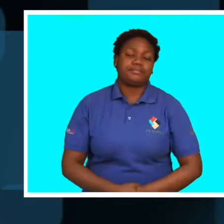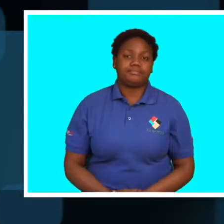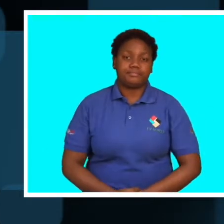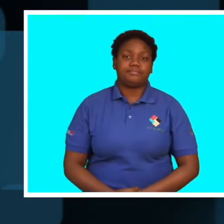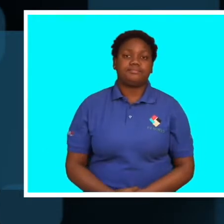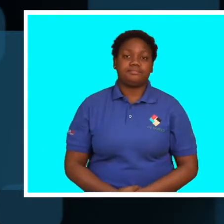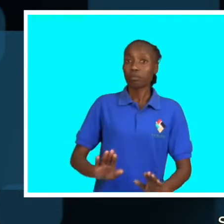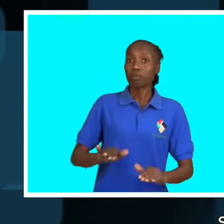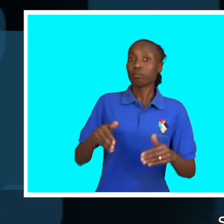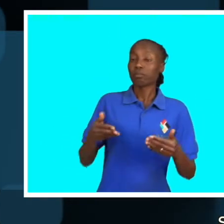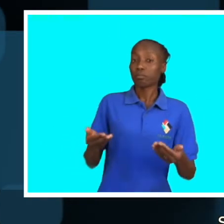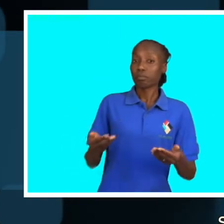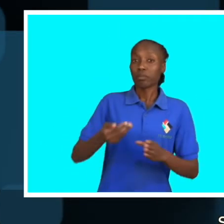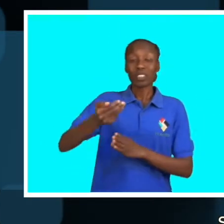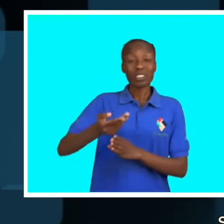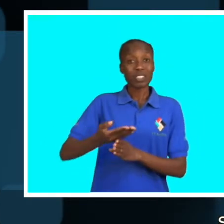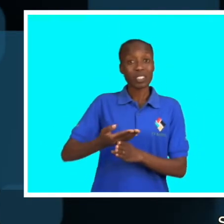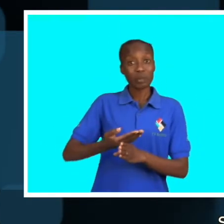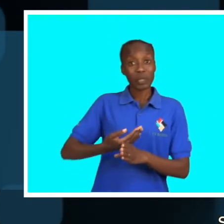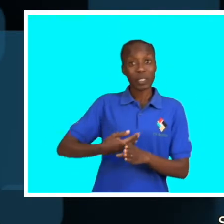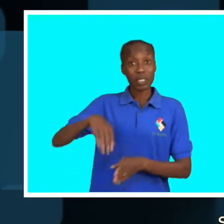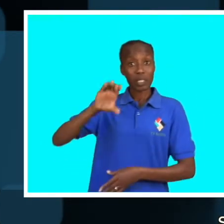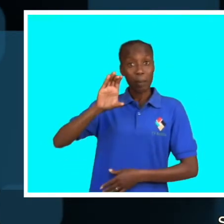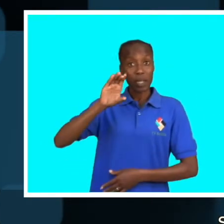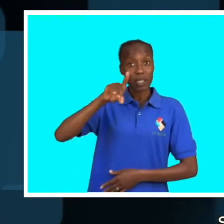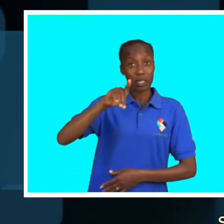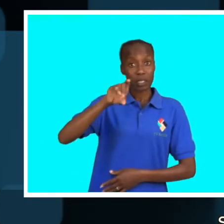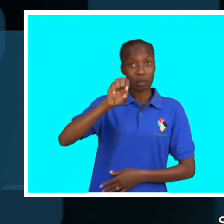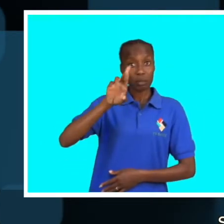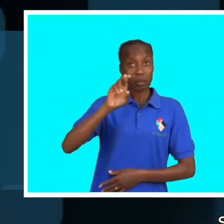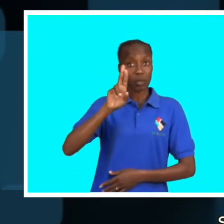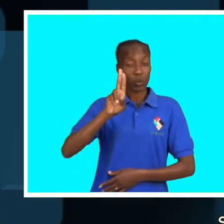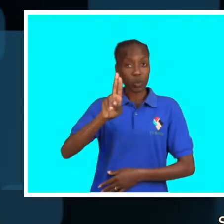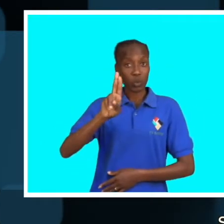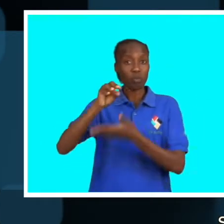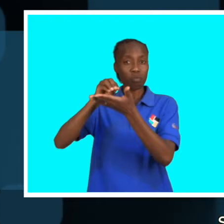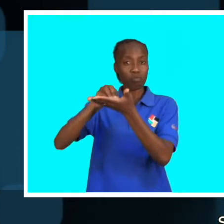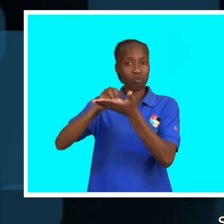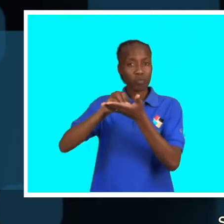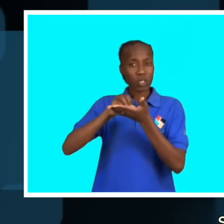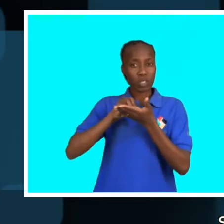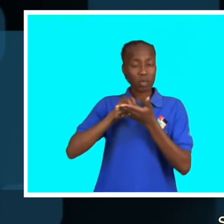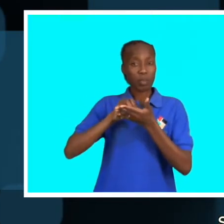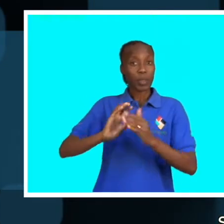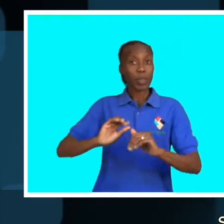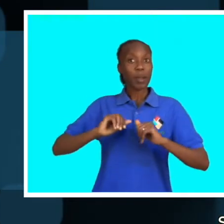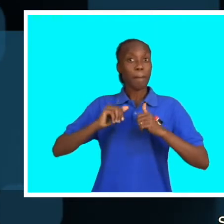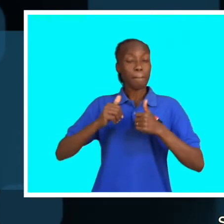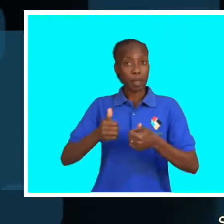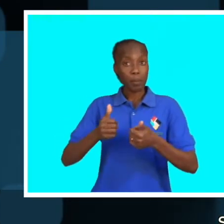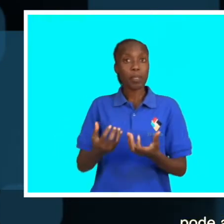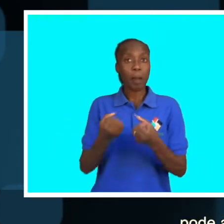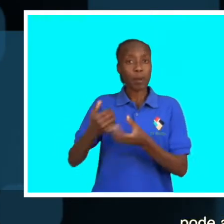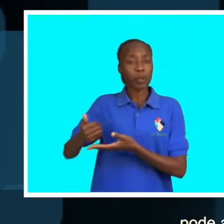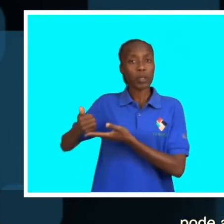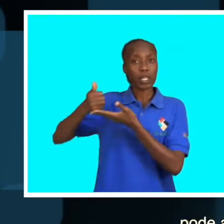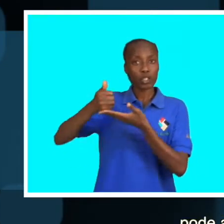envolvimento do governo. Se a experiência do Peru for bem capitalizada,